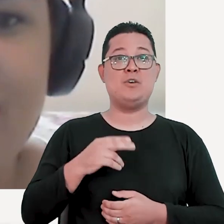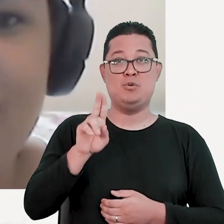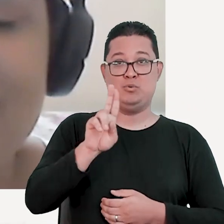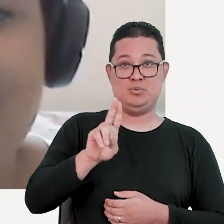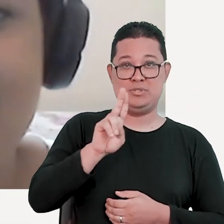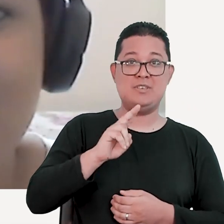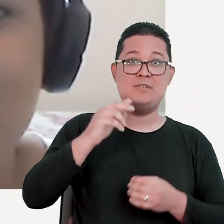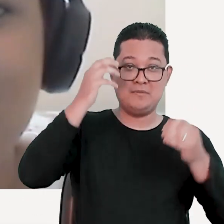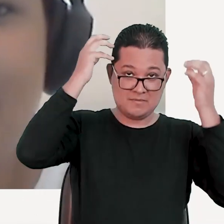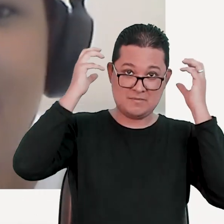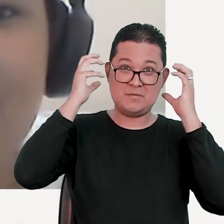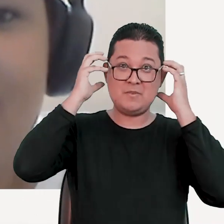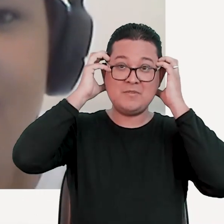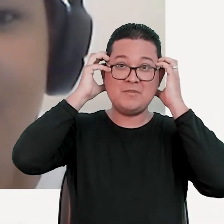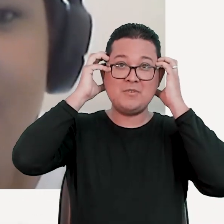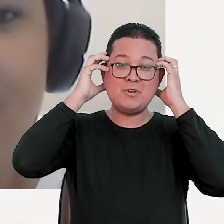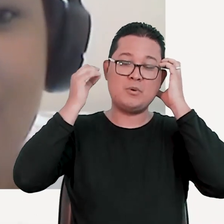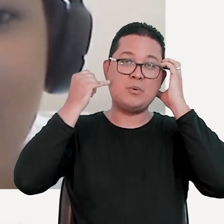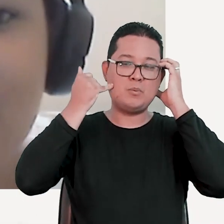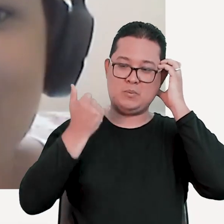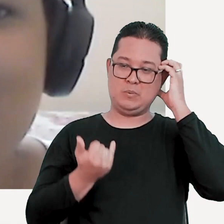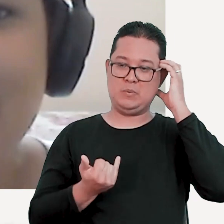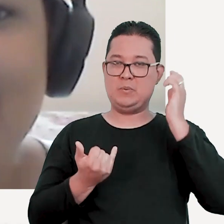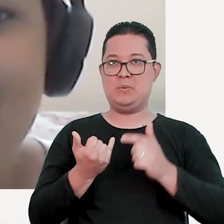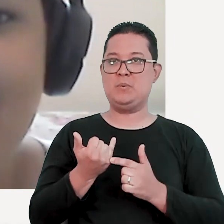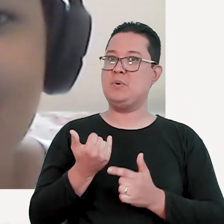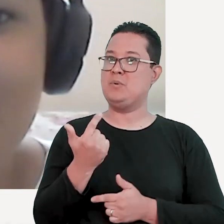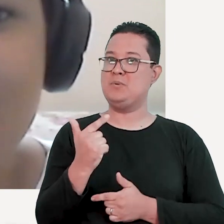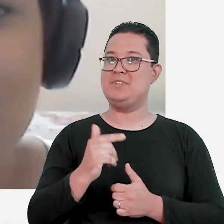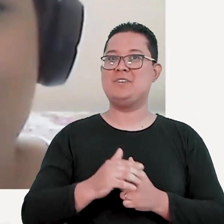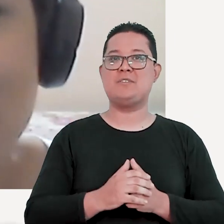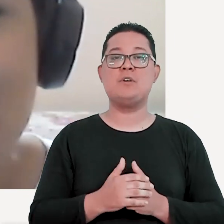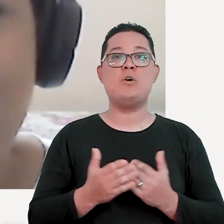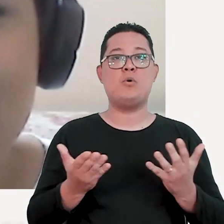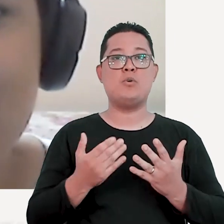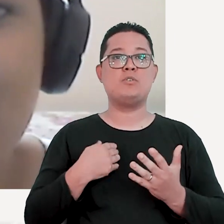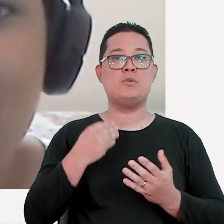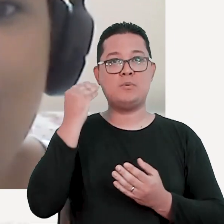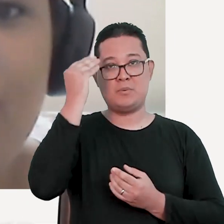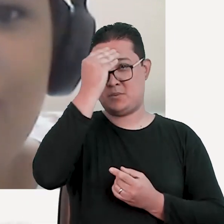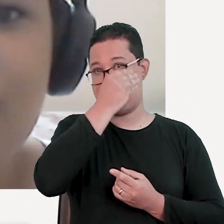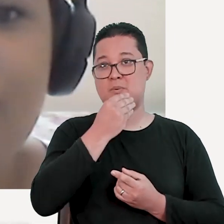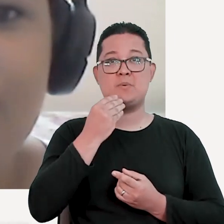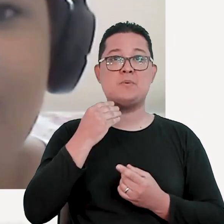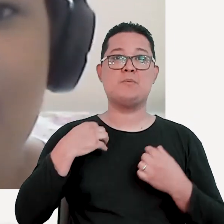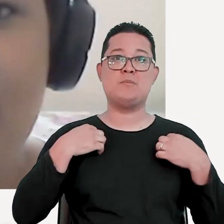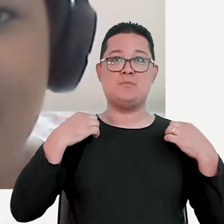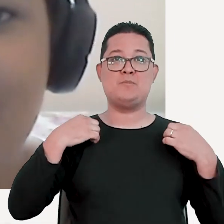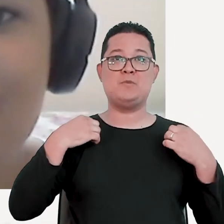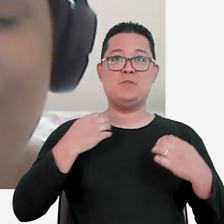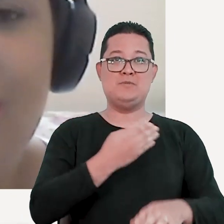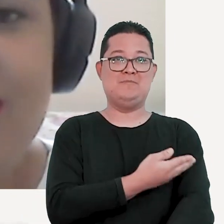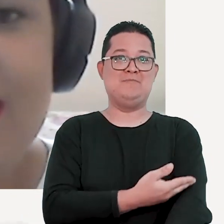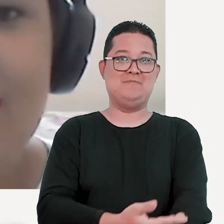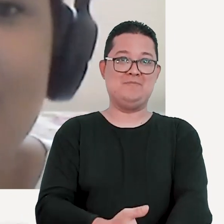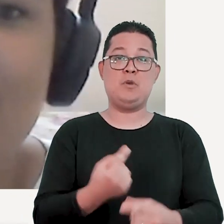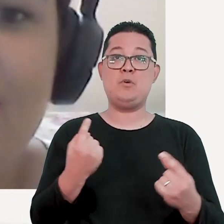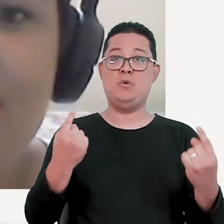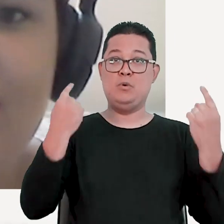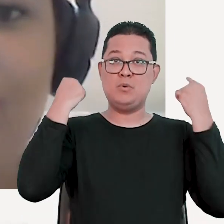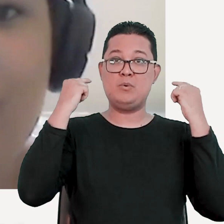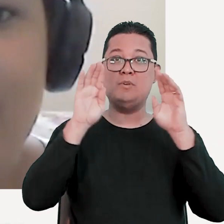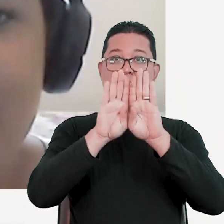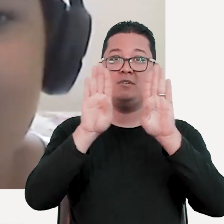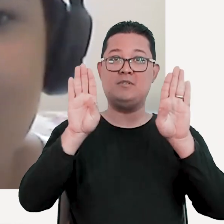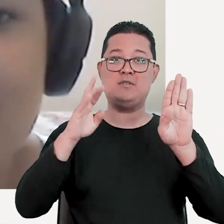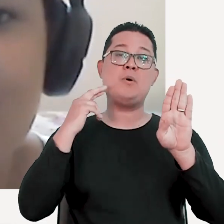de ouvido, sem fio. Hoje eu estou maquiada, uma blusa branca. Ao meu fundo tem uma parede rosa